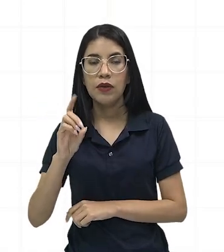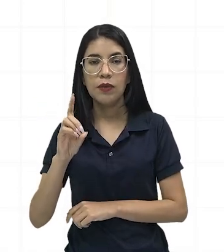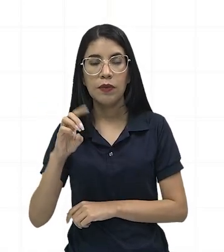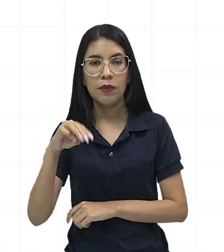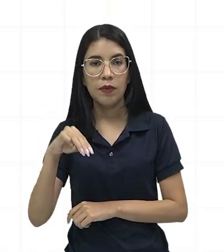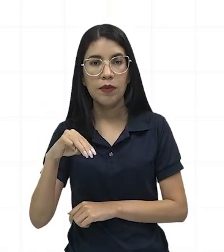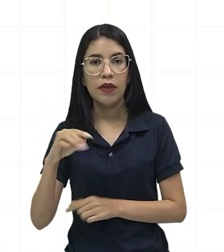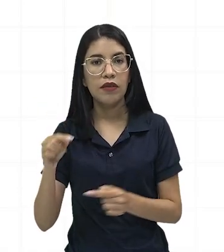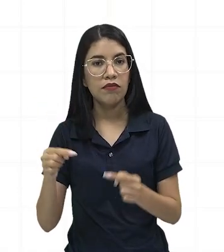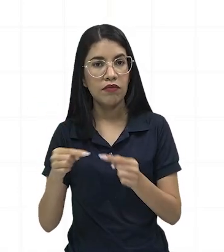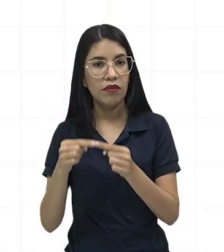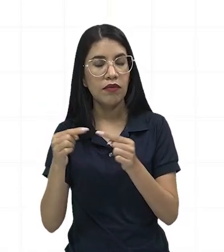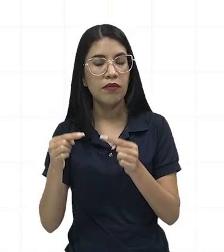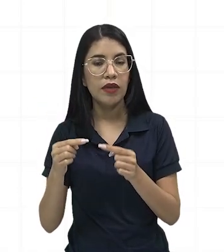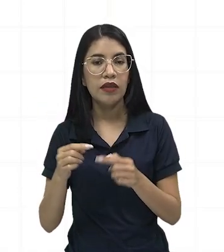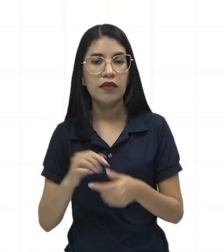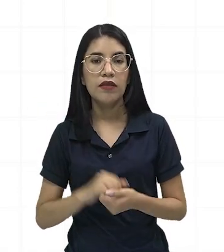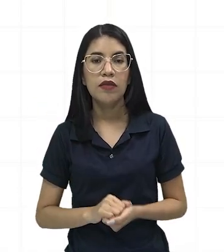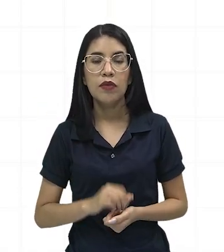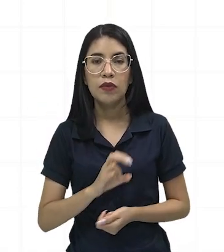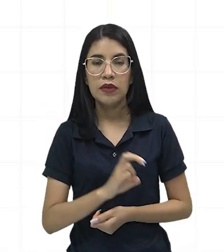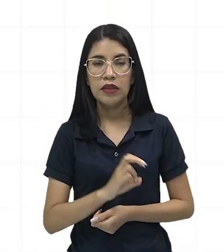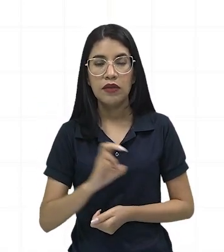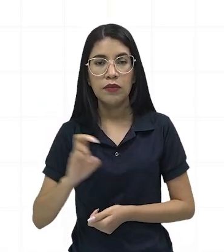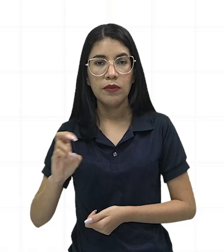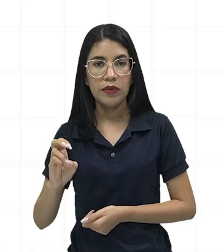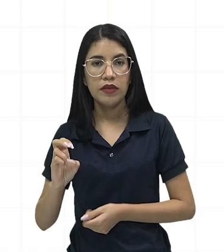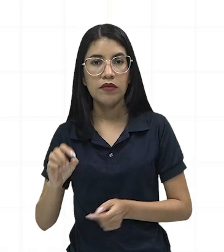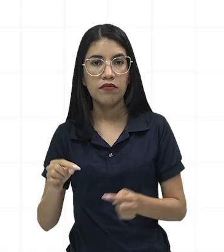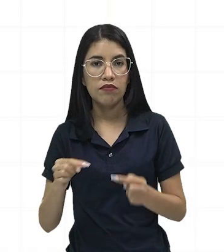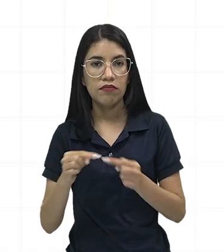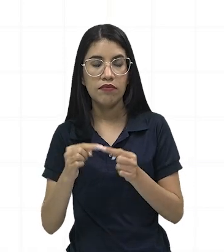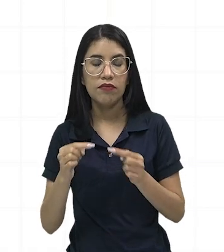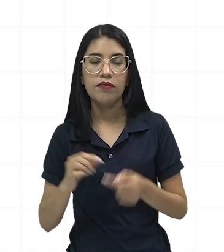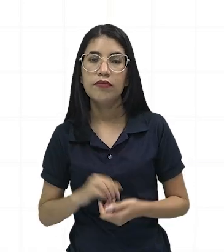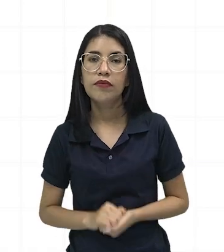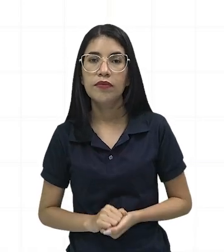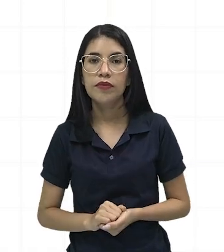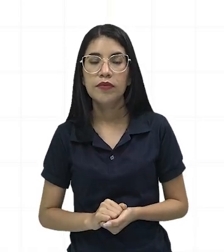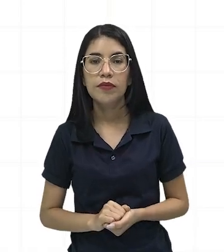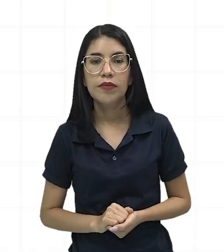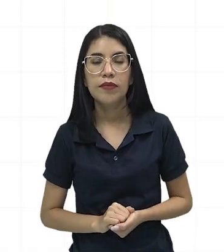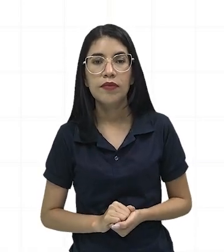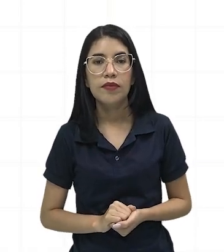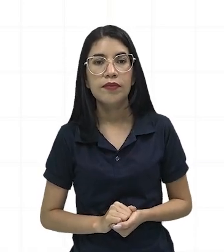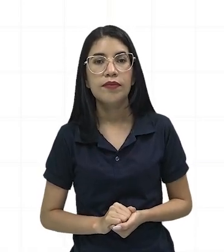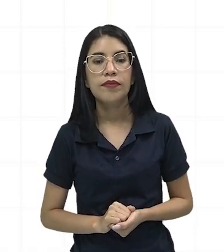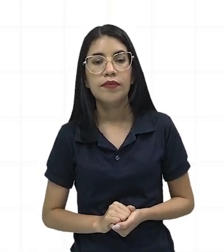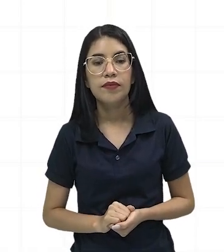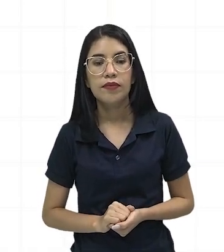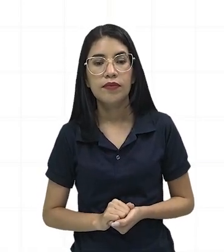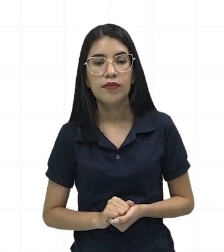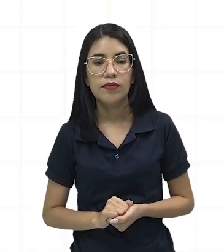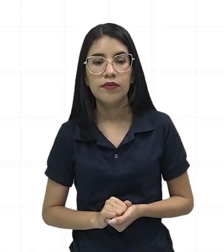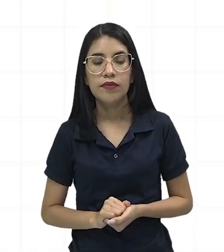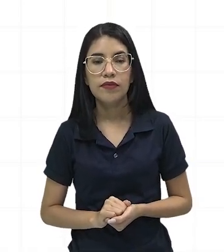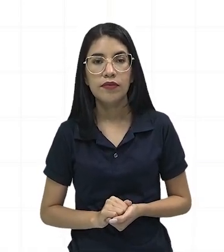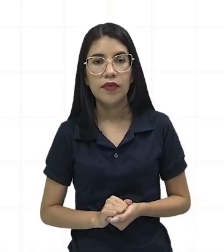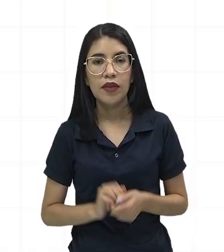congruente? Sim, 5 decímetros cada um, professor. Muito bem. O ângulo aqui,